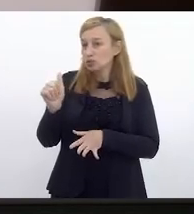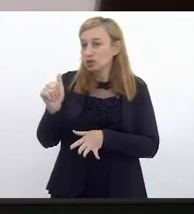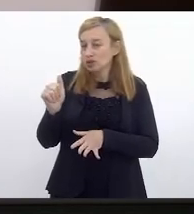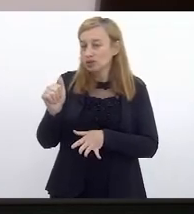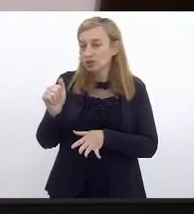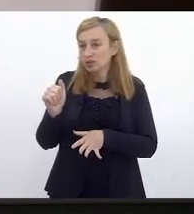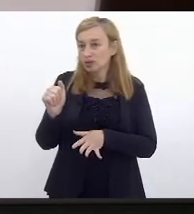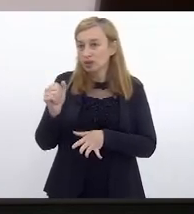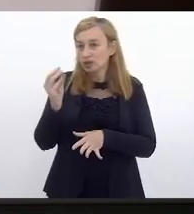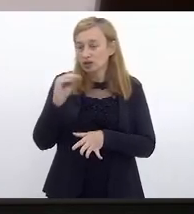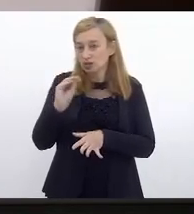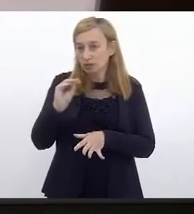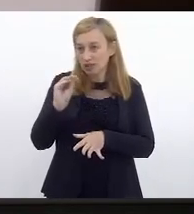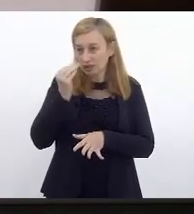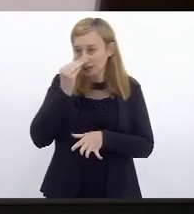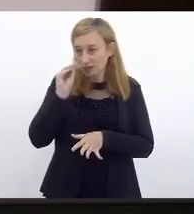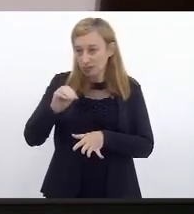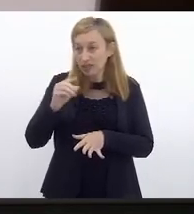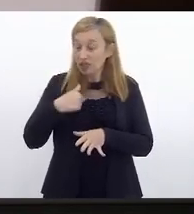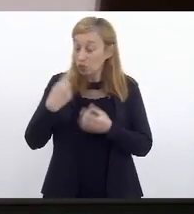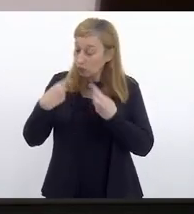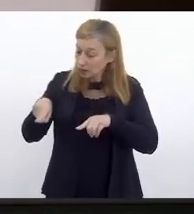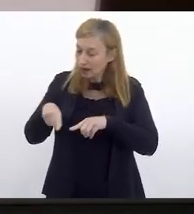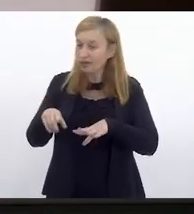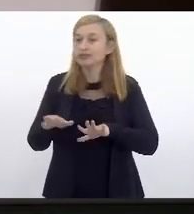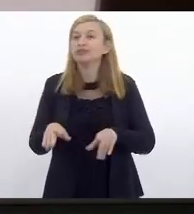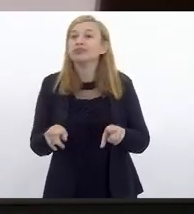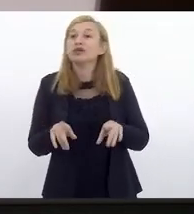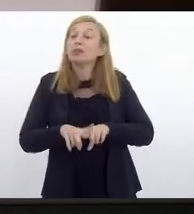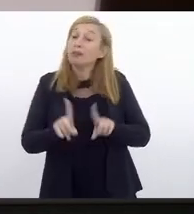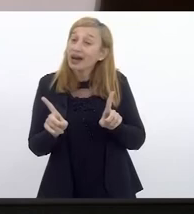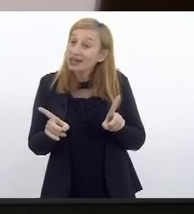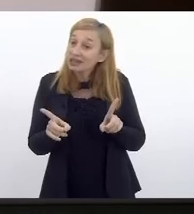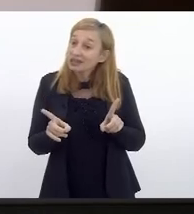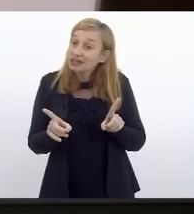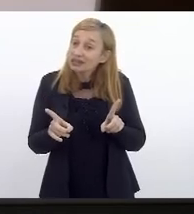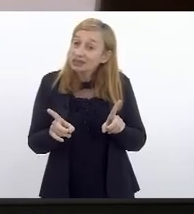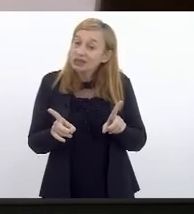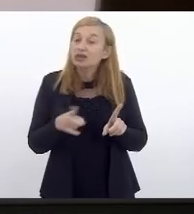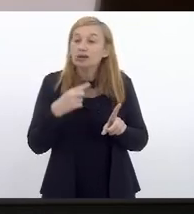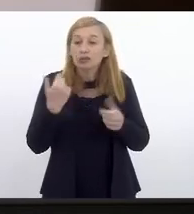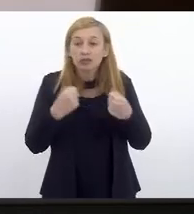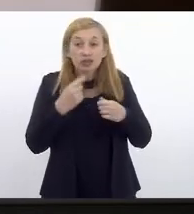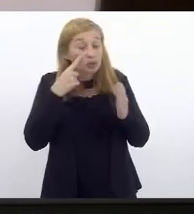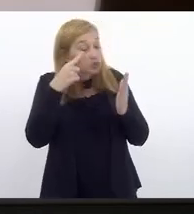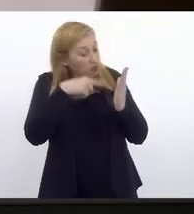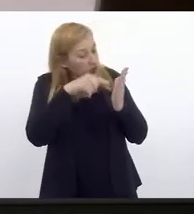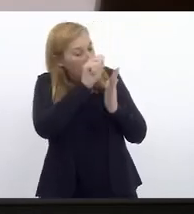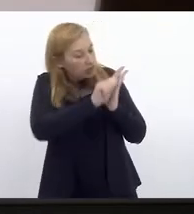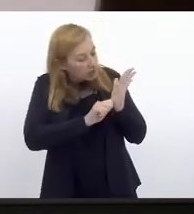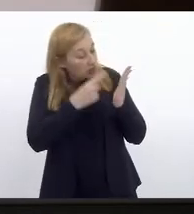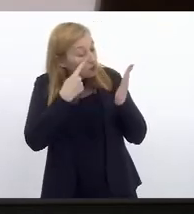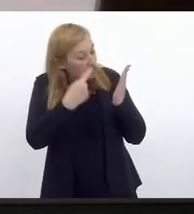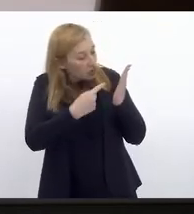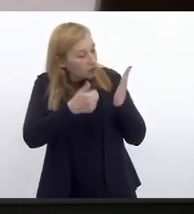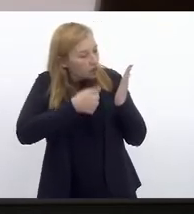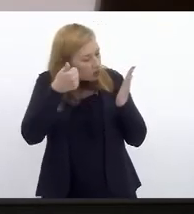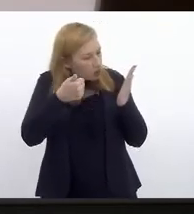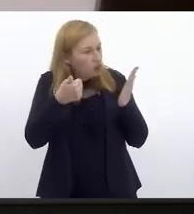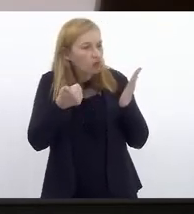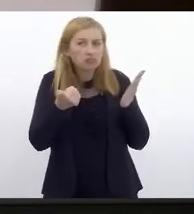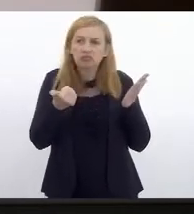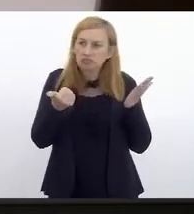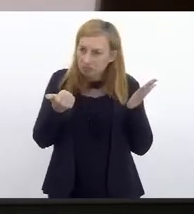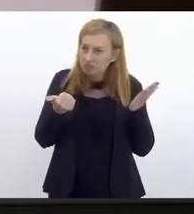seria absolutamente contrário. Mas precisamos ver a redação, talvez explicitar isso não